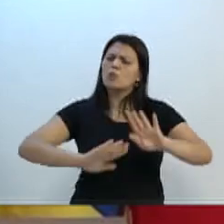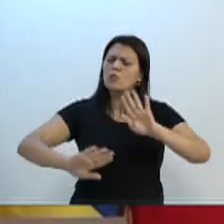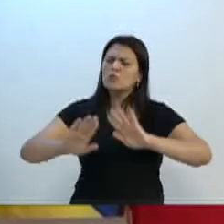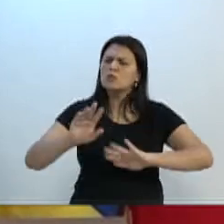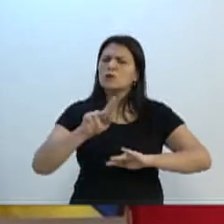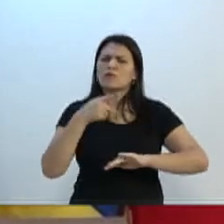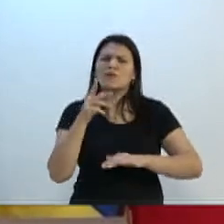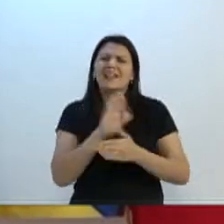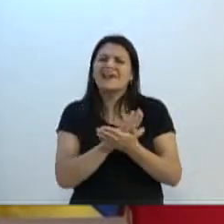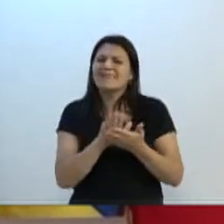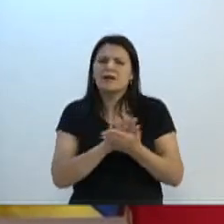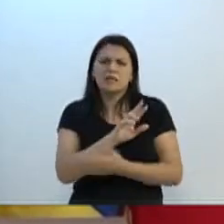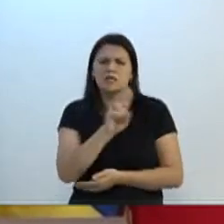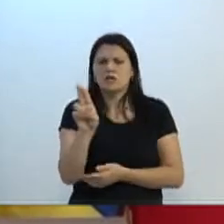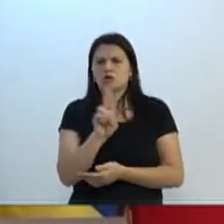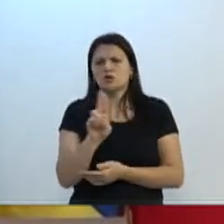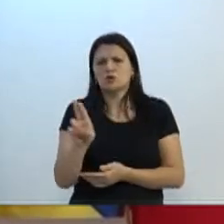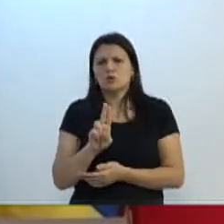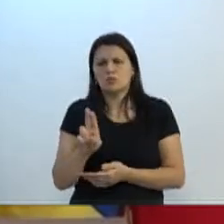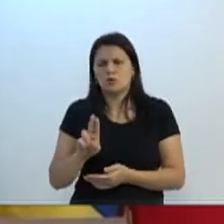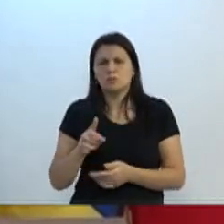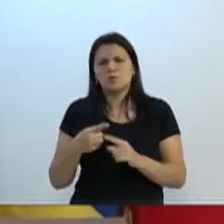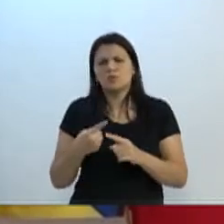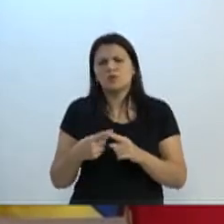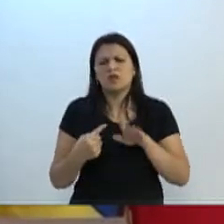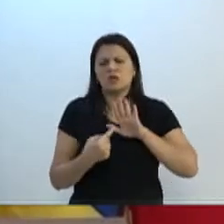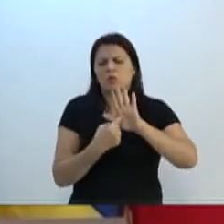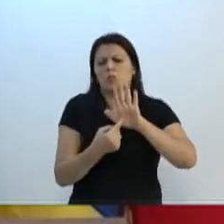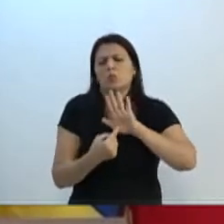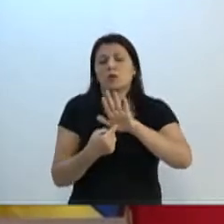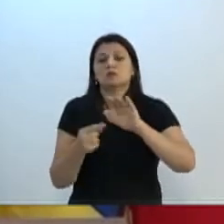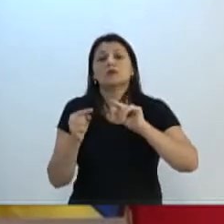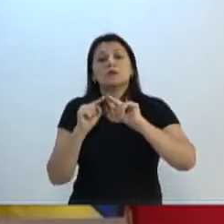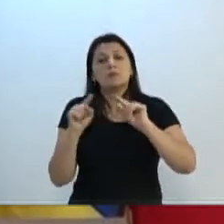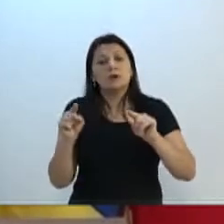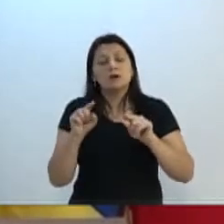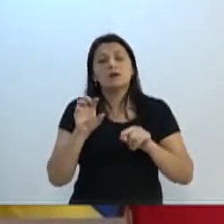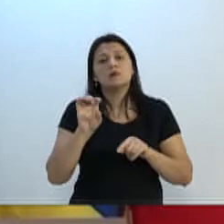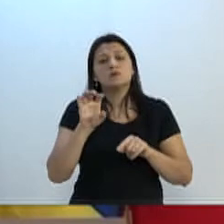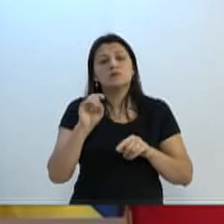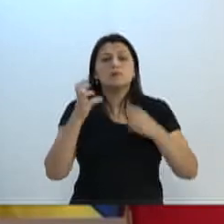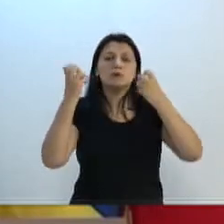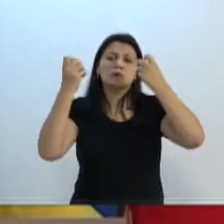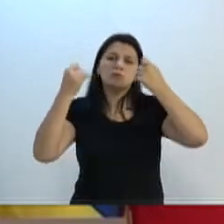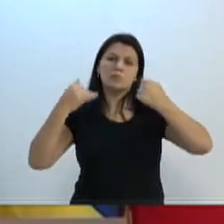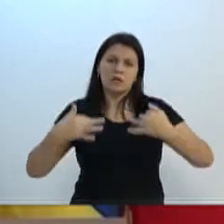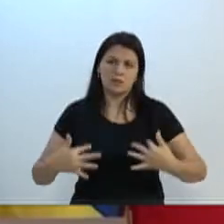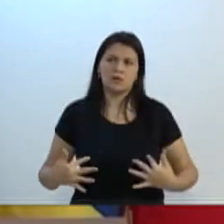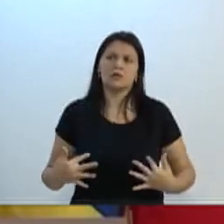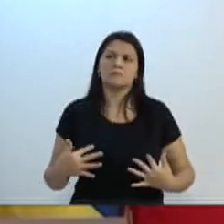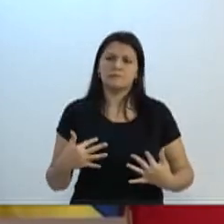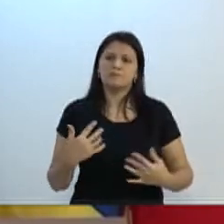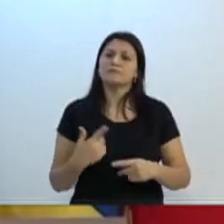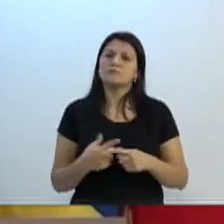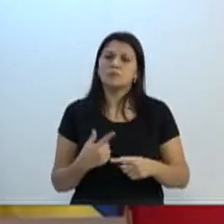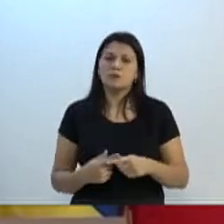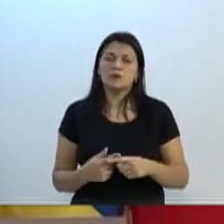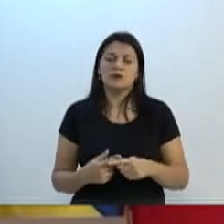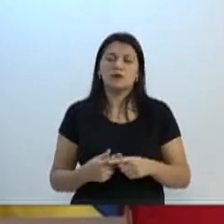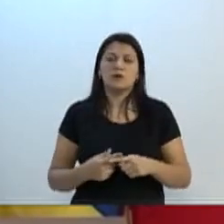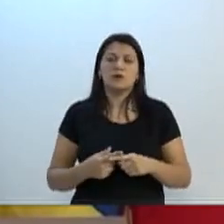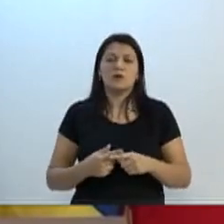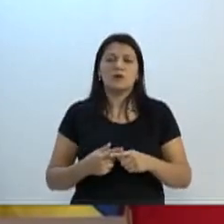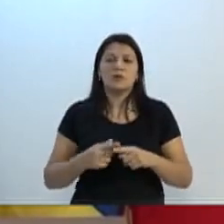nomes, embora as entrevistas citassem para não expor ninguém, mas apenas que as questões fossem esclarecidas, porque a gente entende que a máxima transparência